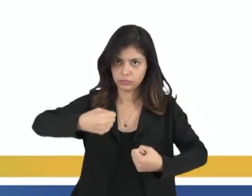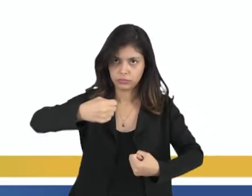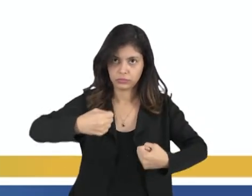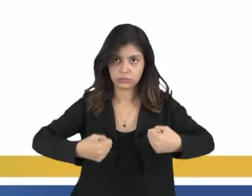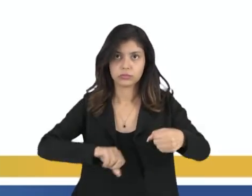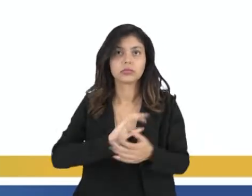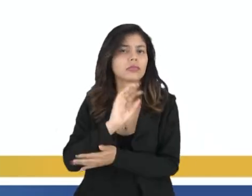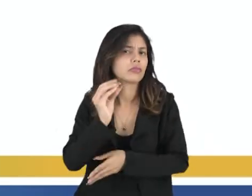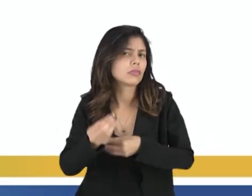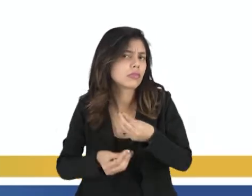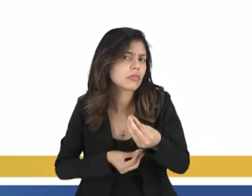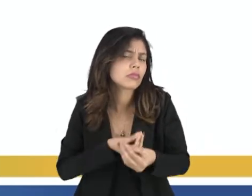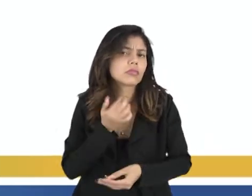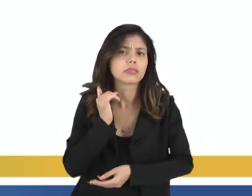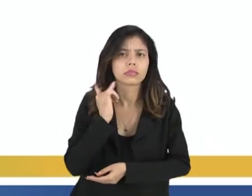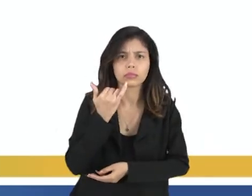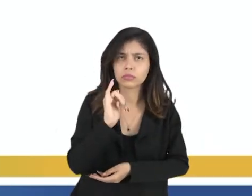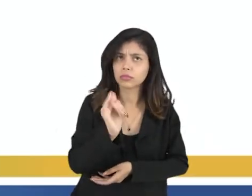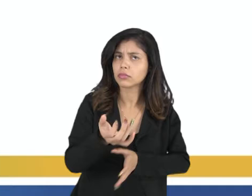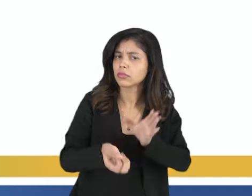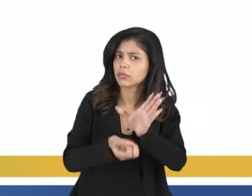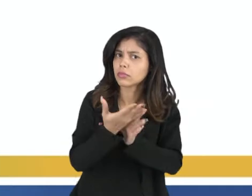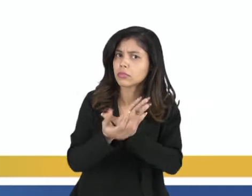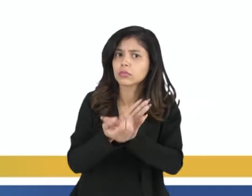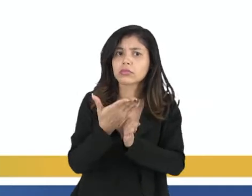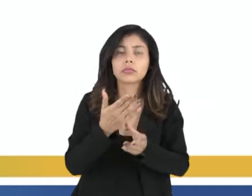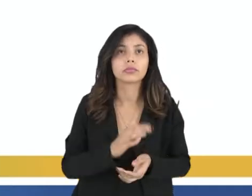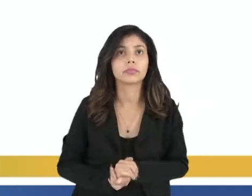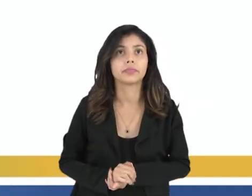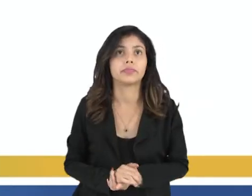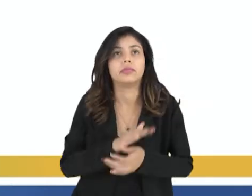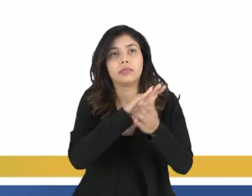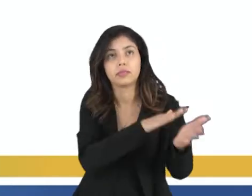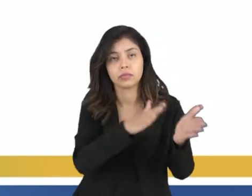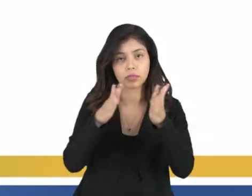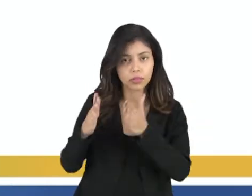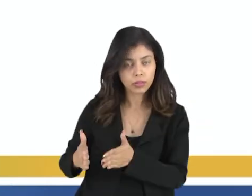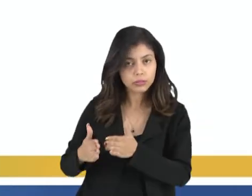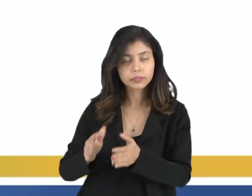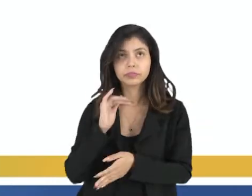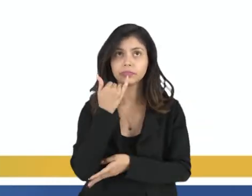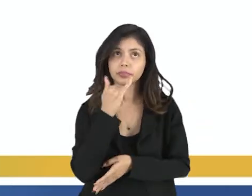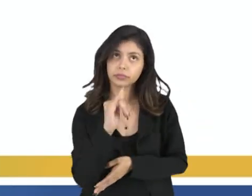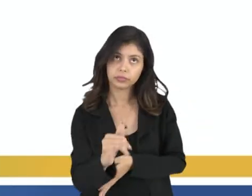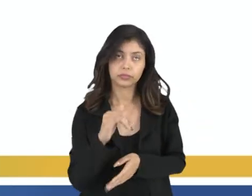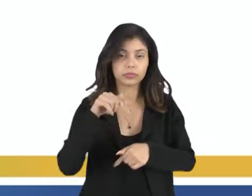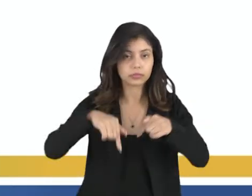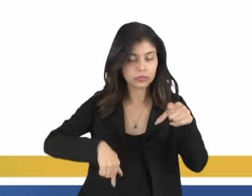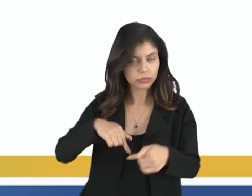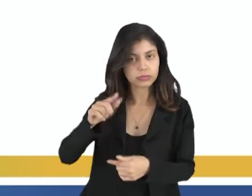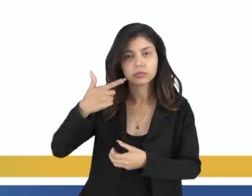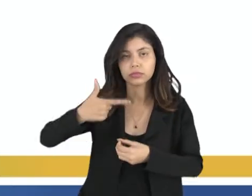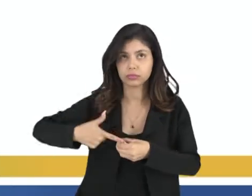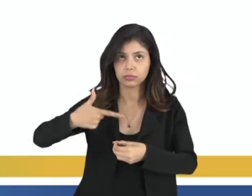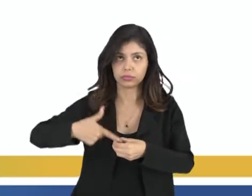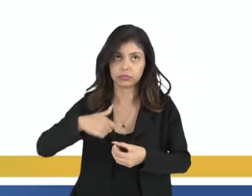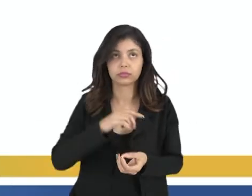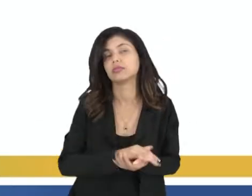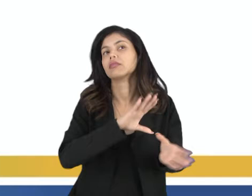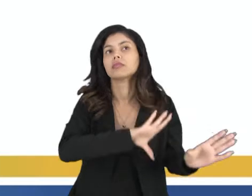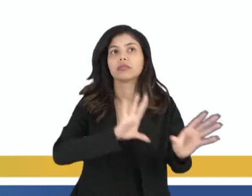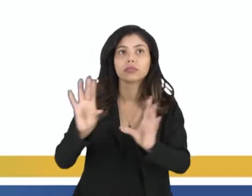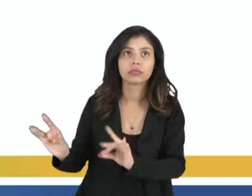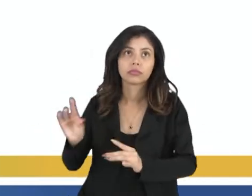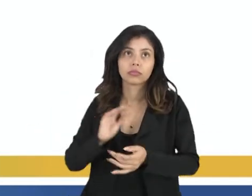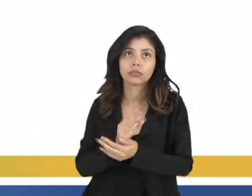como que essa energia ela é produzida a partir da energia química da gasolina? Através